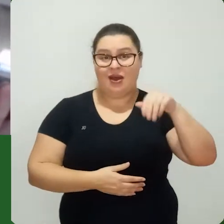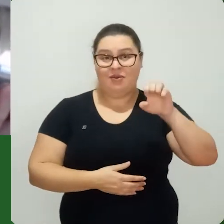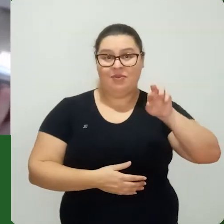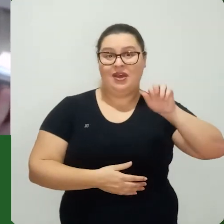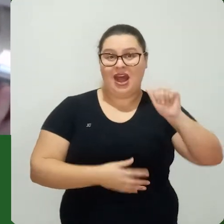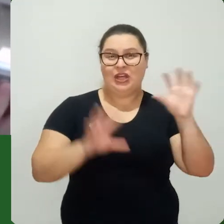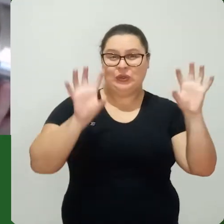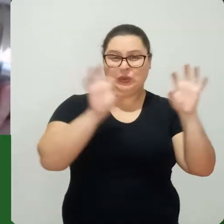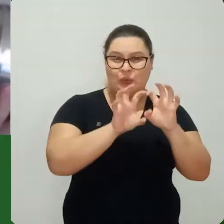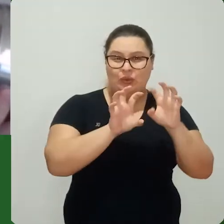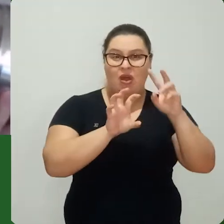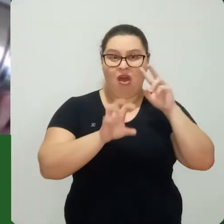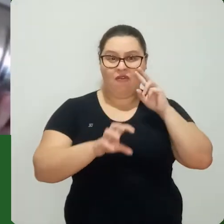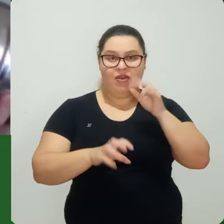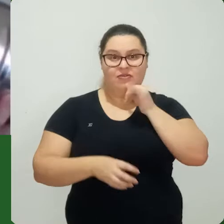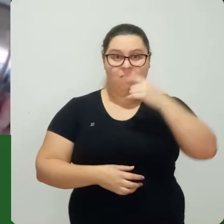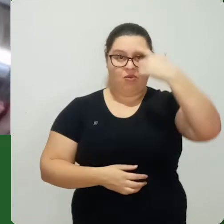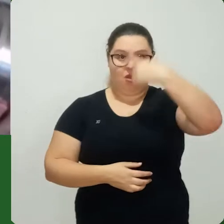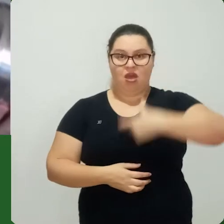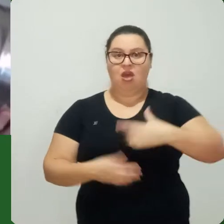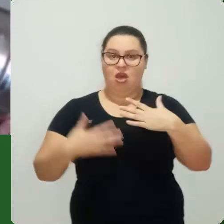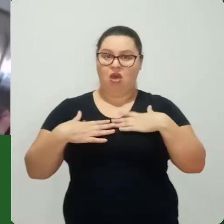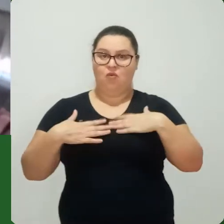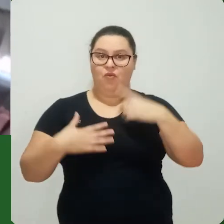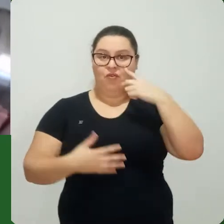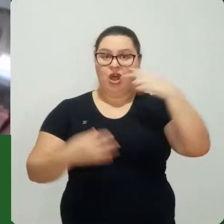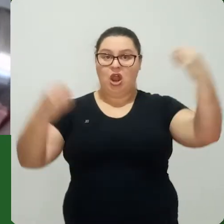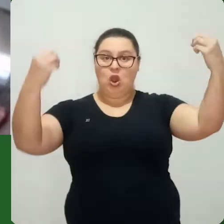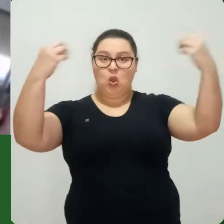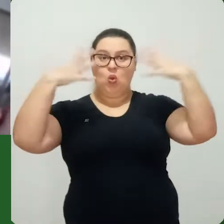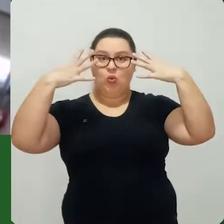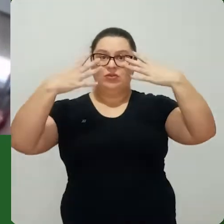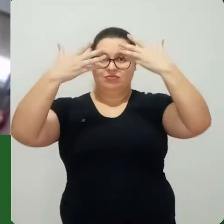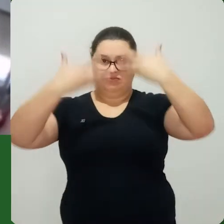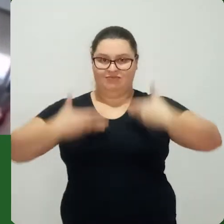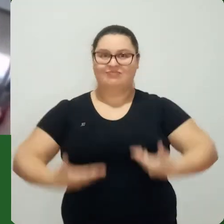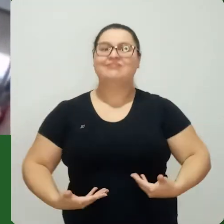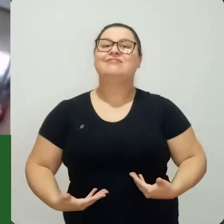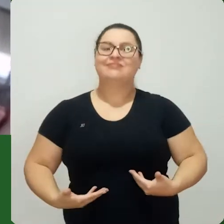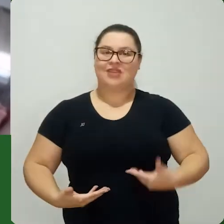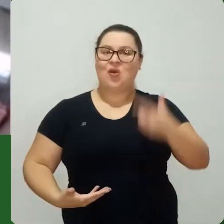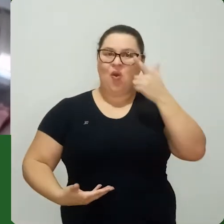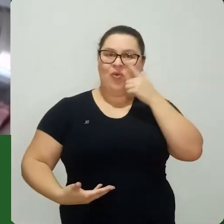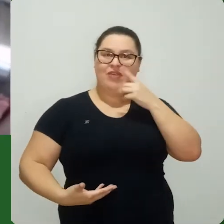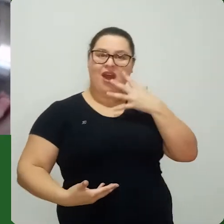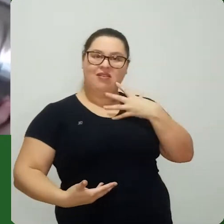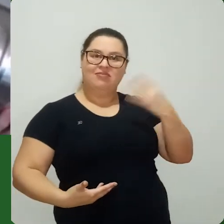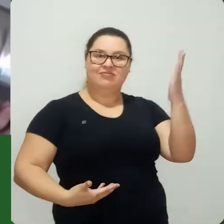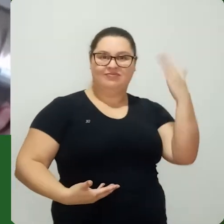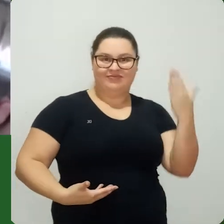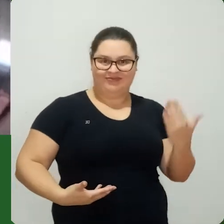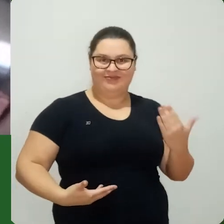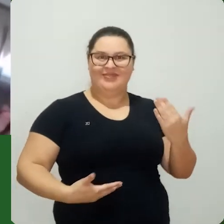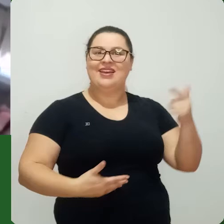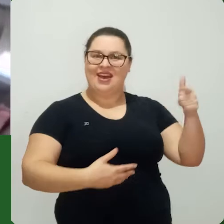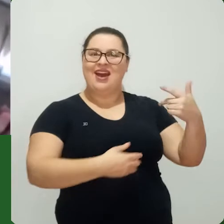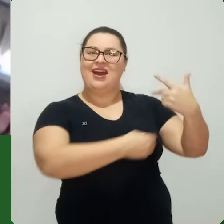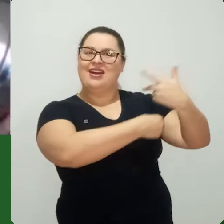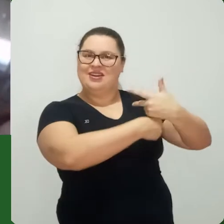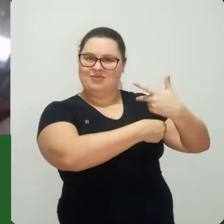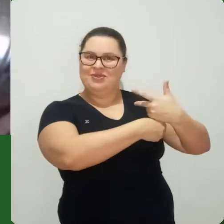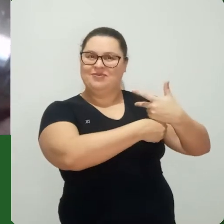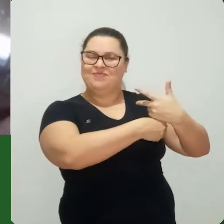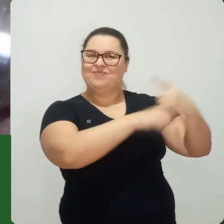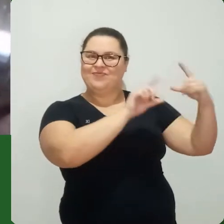mim, está refletindo, chegando na câmera. Então, eu estou refletindo luz, e aí estou sendo enxergada, estou sendo vista por